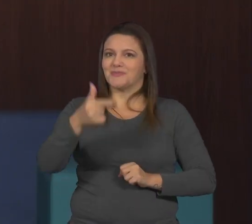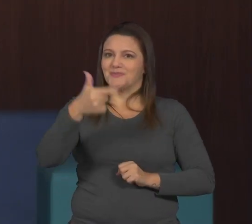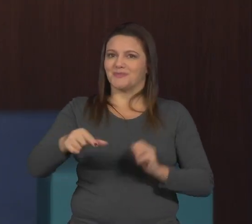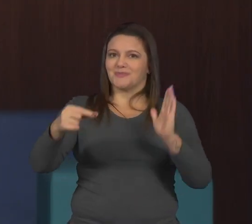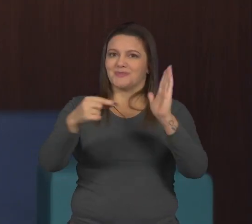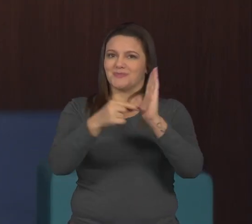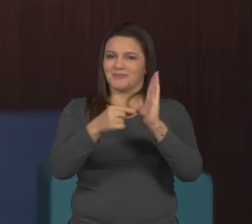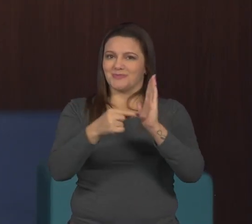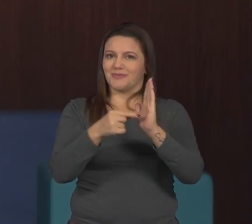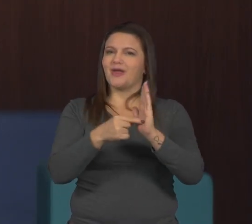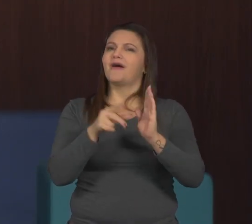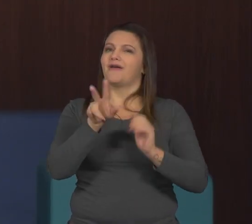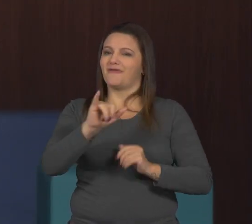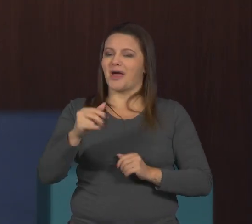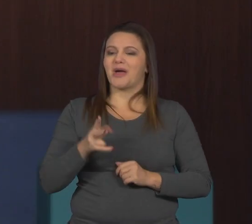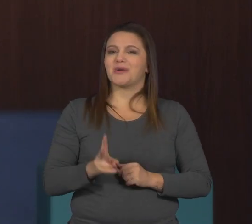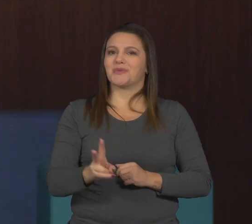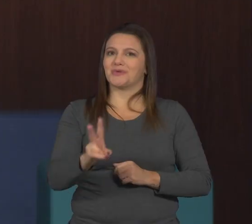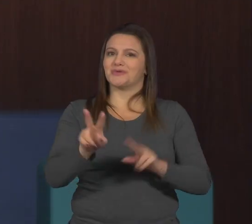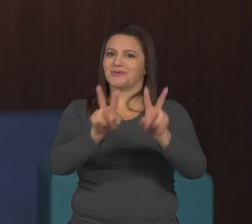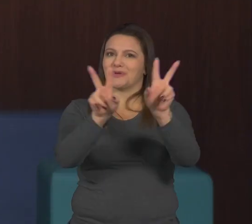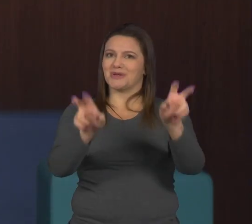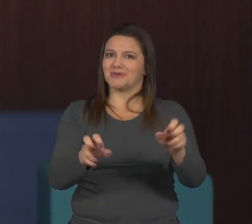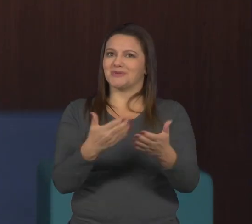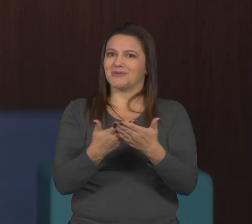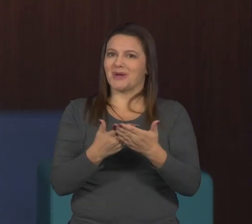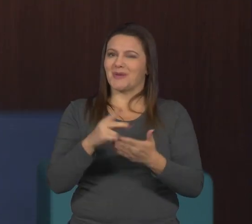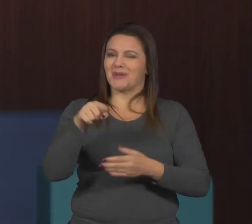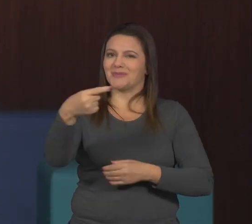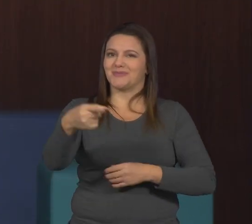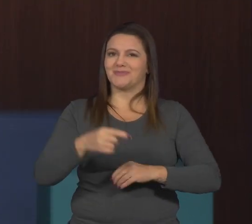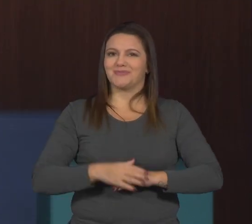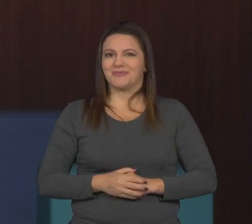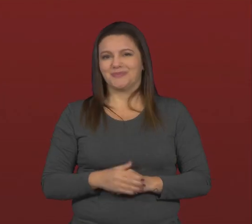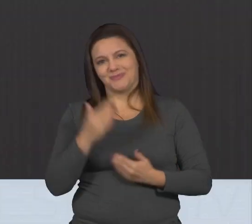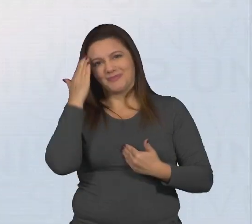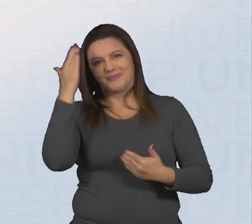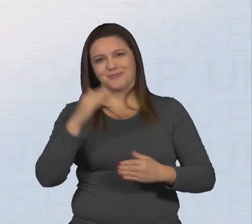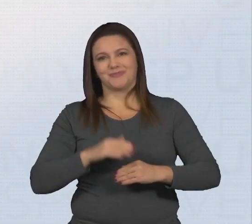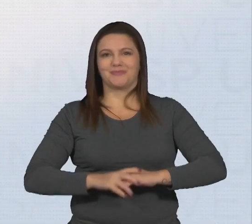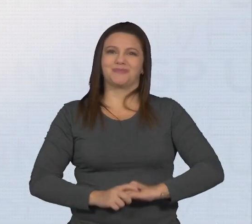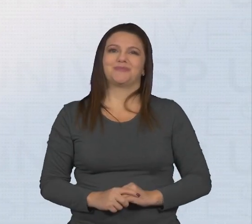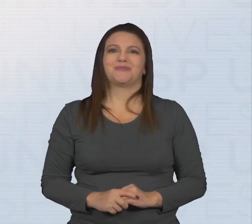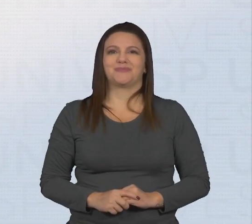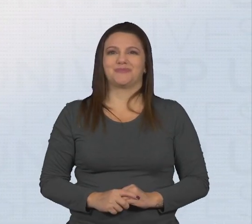de software, mas a gente ainda continua com esse assunto em aula futura. Obrigado.